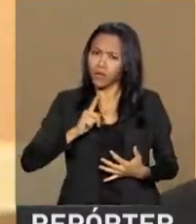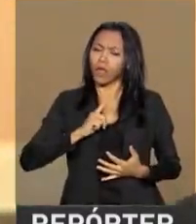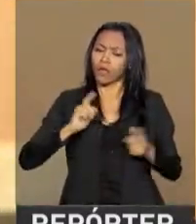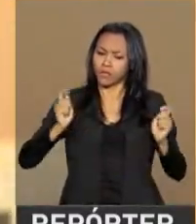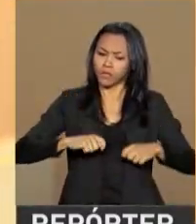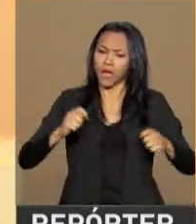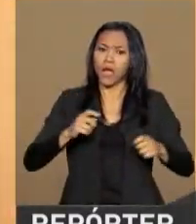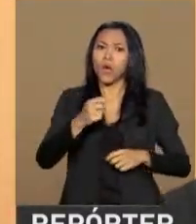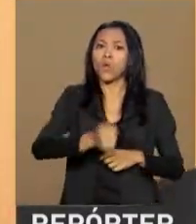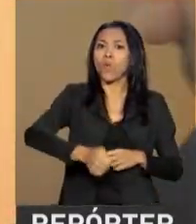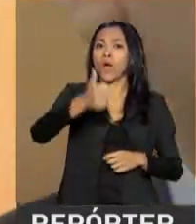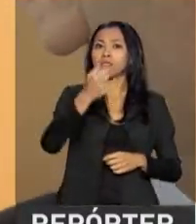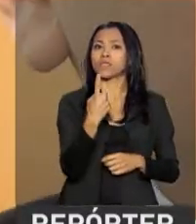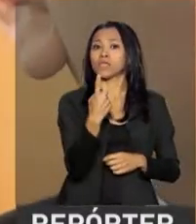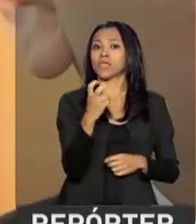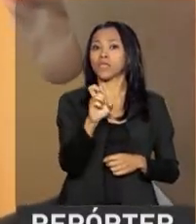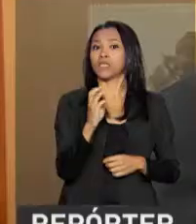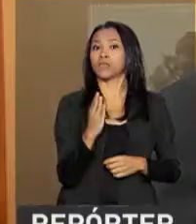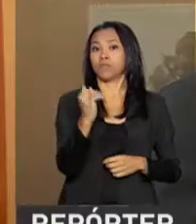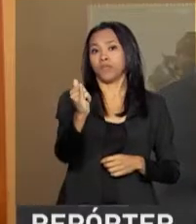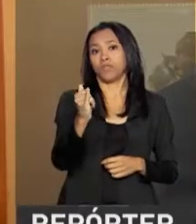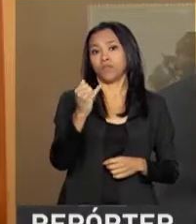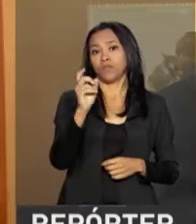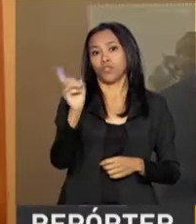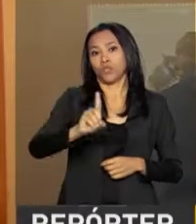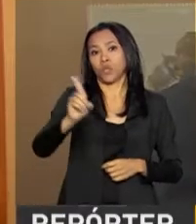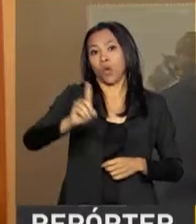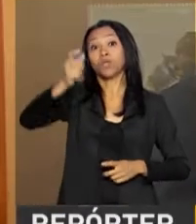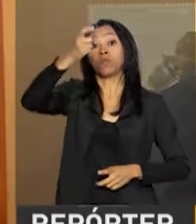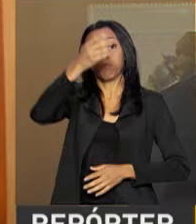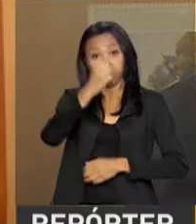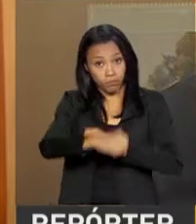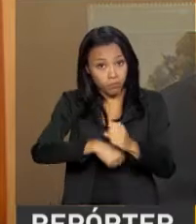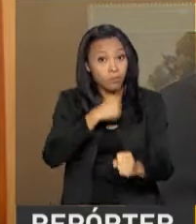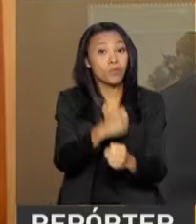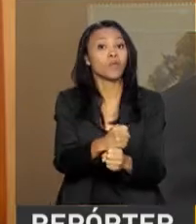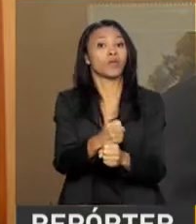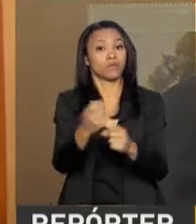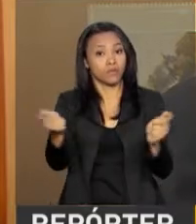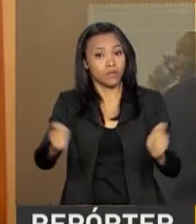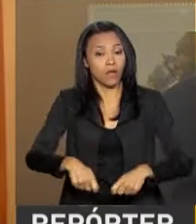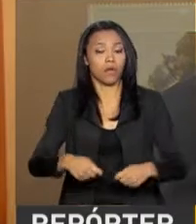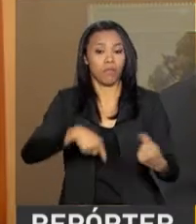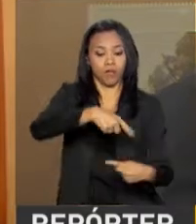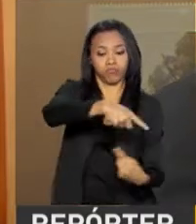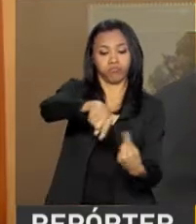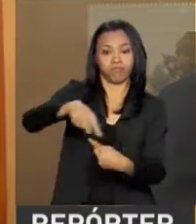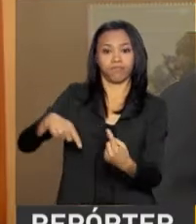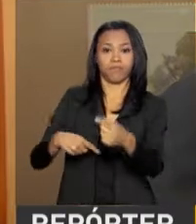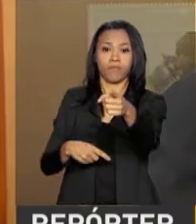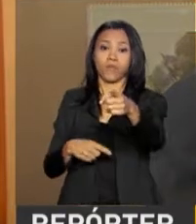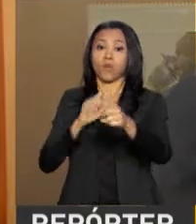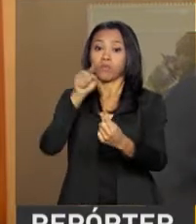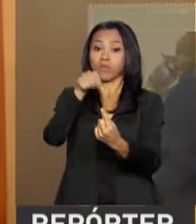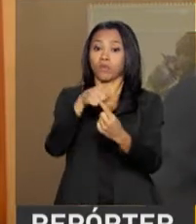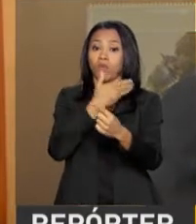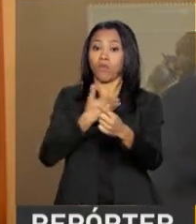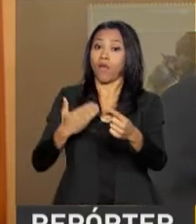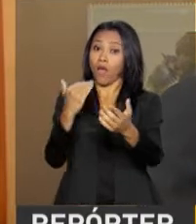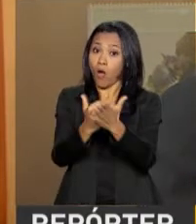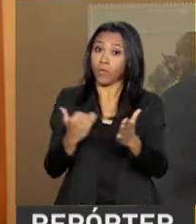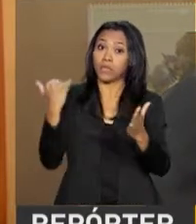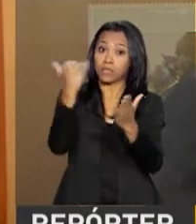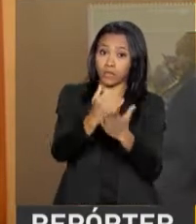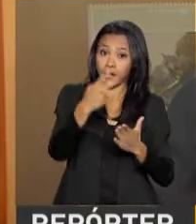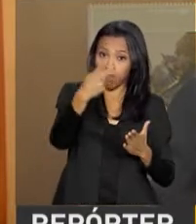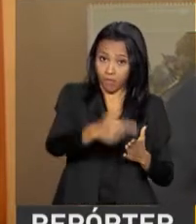quase 15 bilhões de dólares por ano do grande trabalho hoje em conjunto do governo com o setor é aumentar a nossa produção que